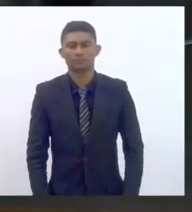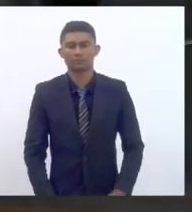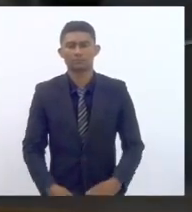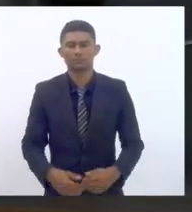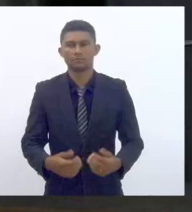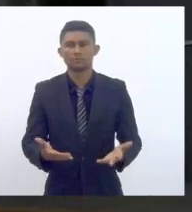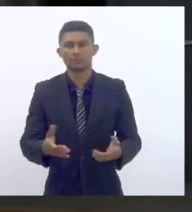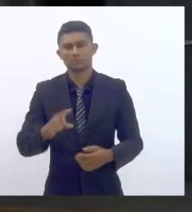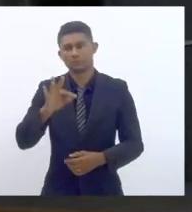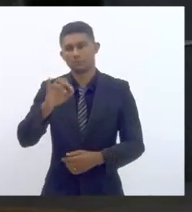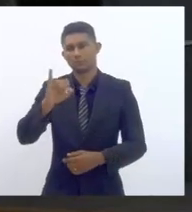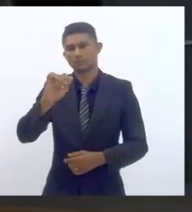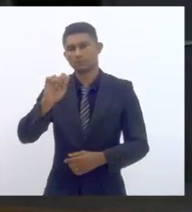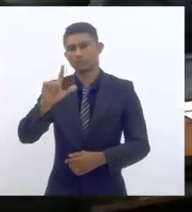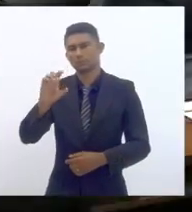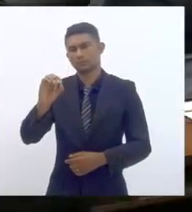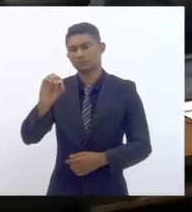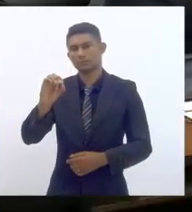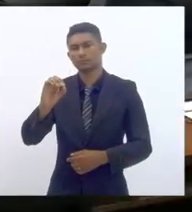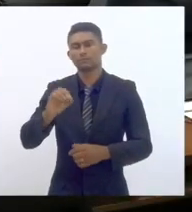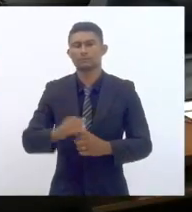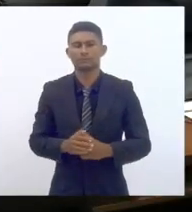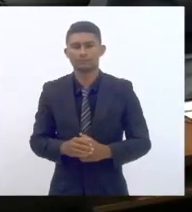Deputado Tiago Pampolha.